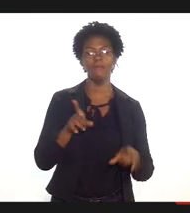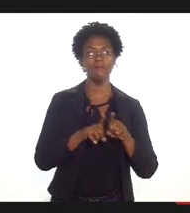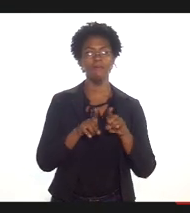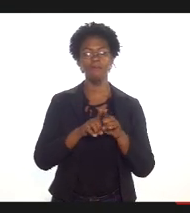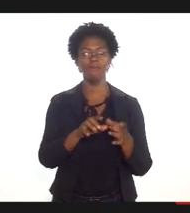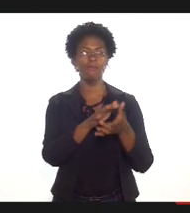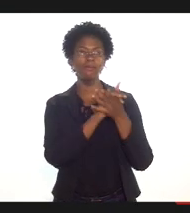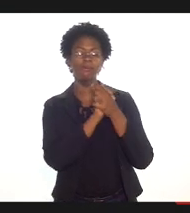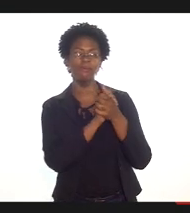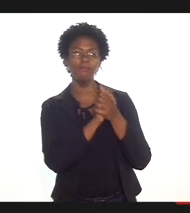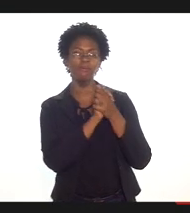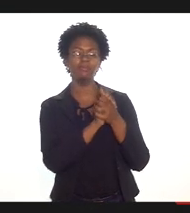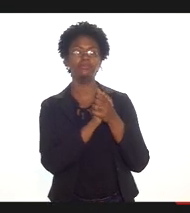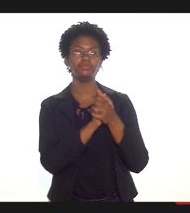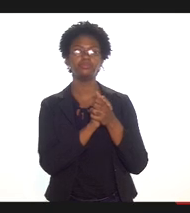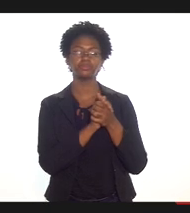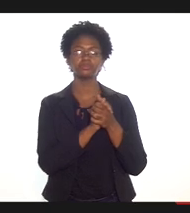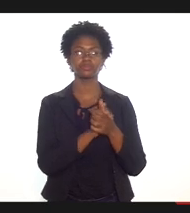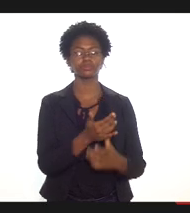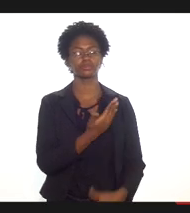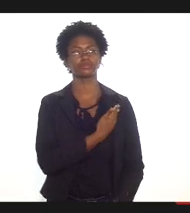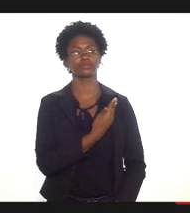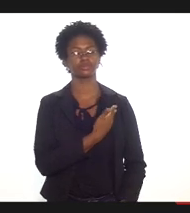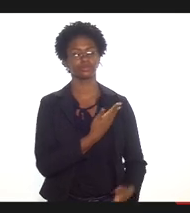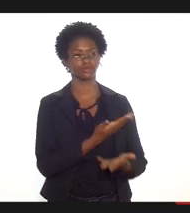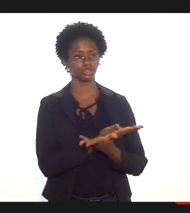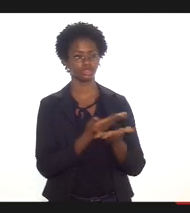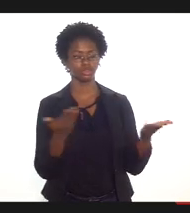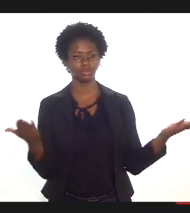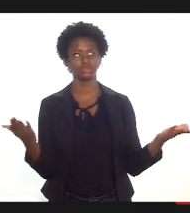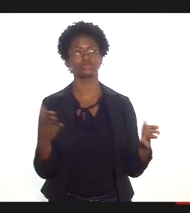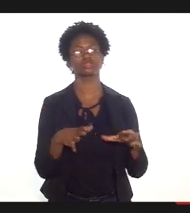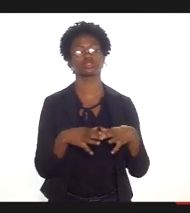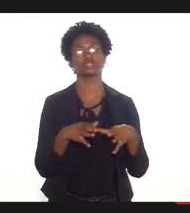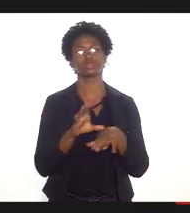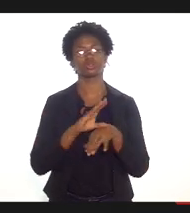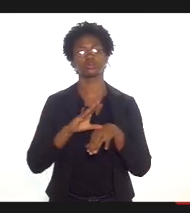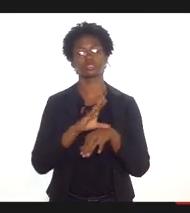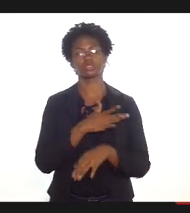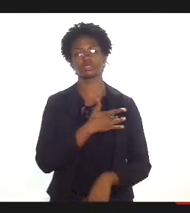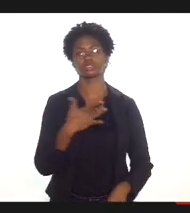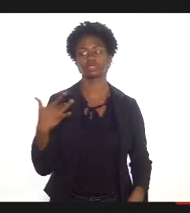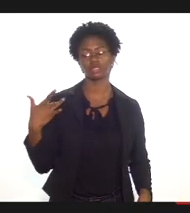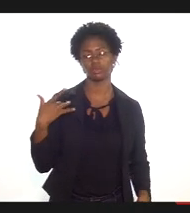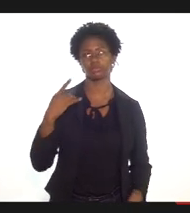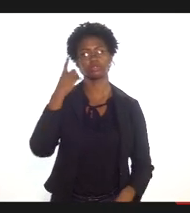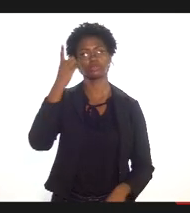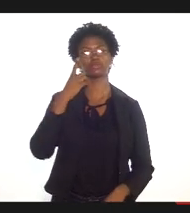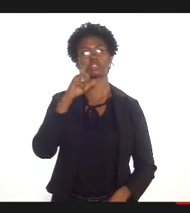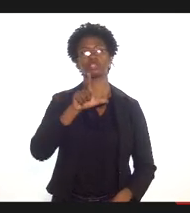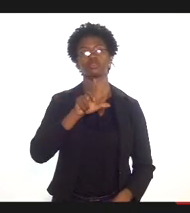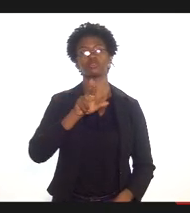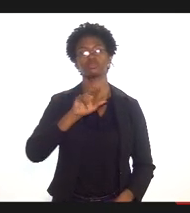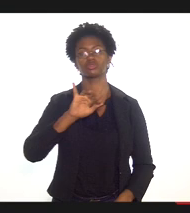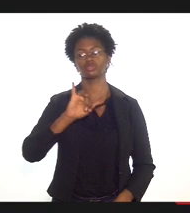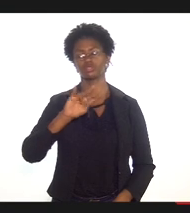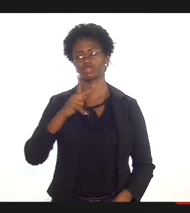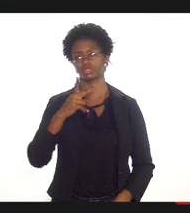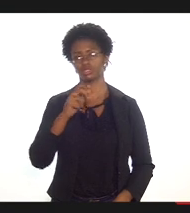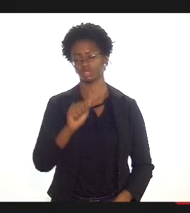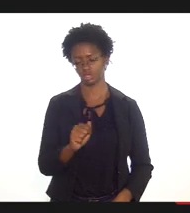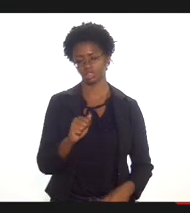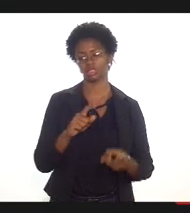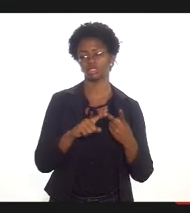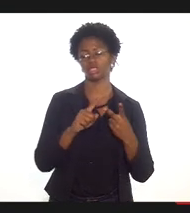saudar meus amigos da Comissão de Saúde, deputada Lucinha, deputado Rubens